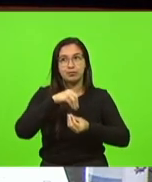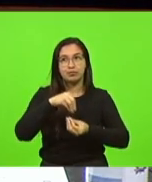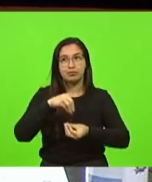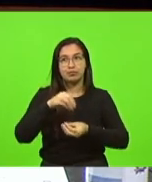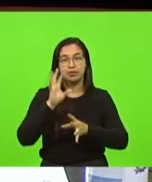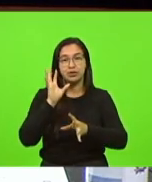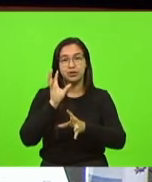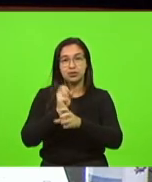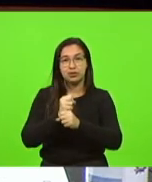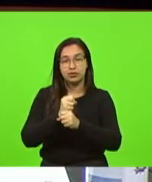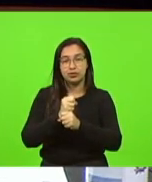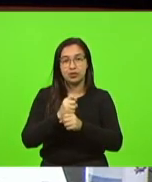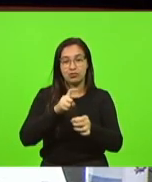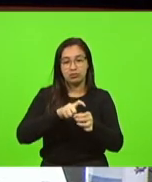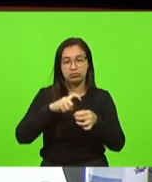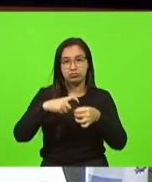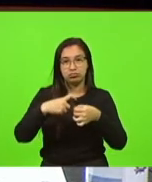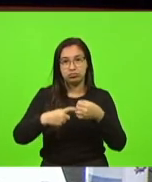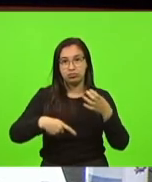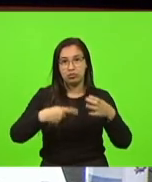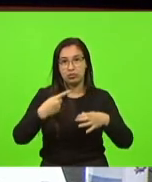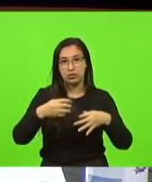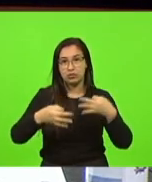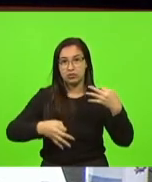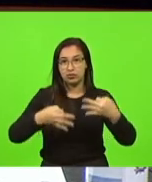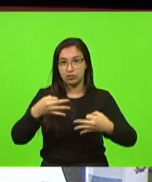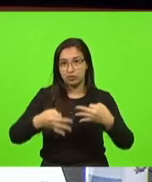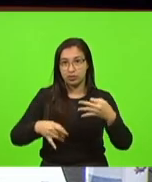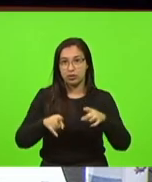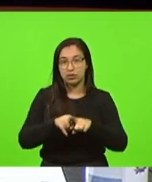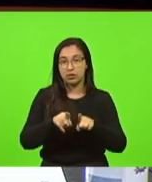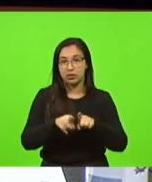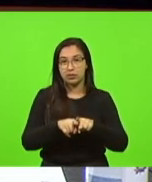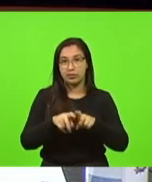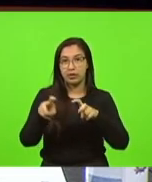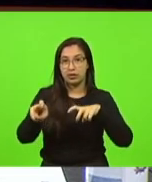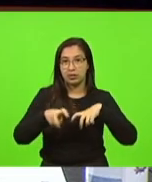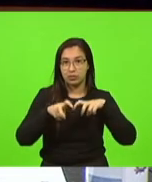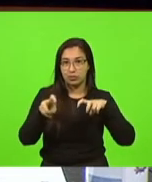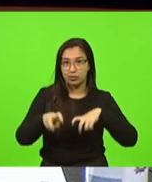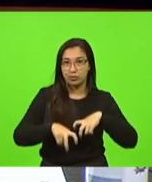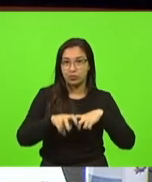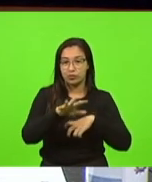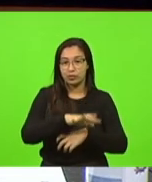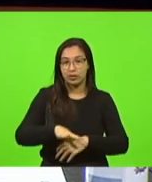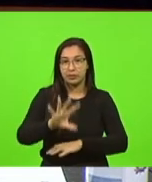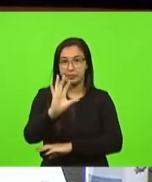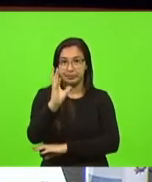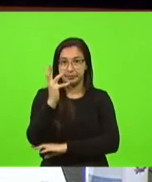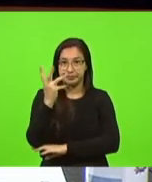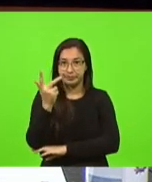por integrantes da Comissão de Justiça, da Comissão de Agricultura e da Comissão de Meio Ambiente,